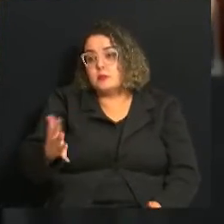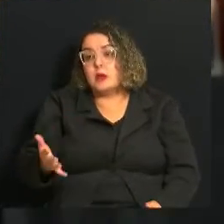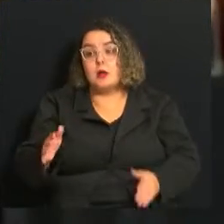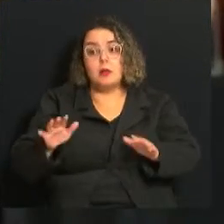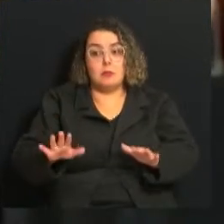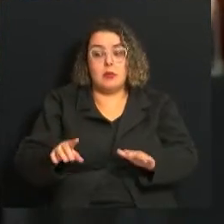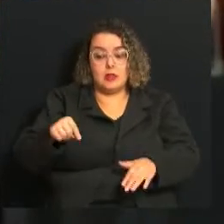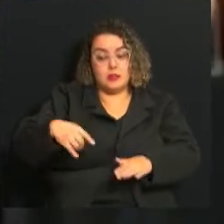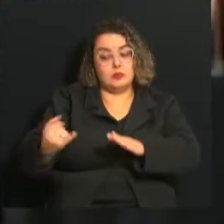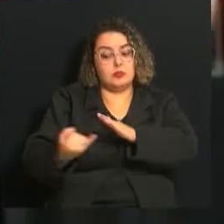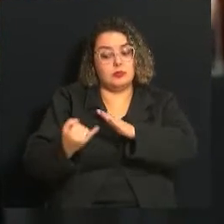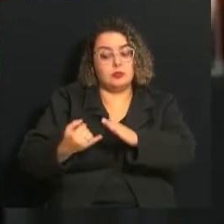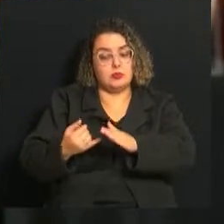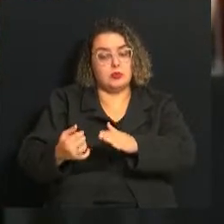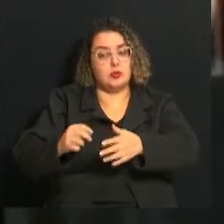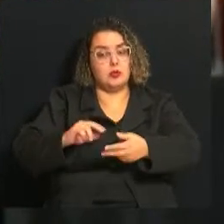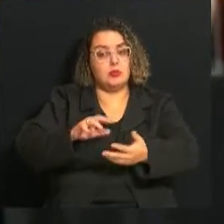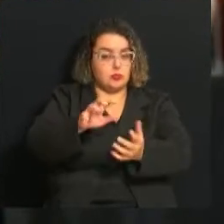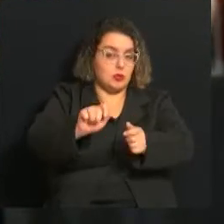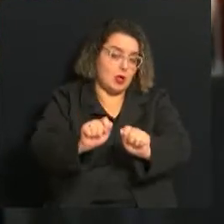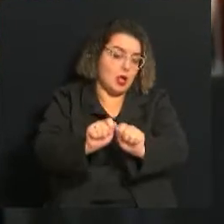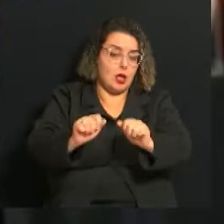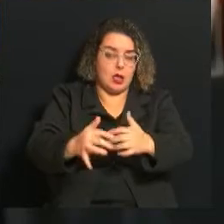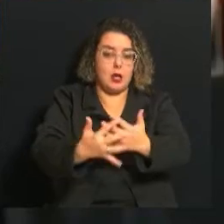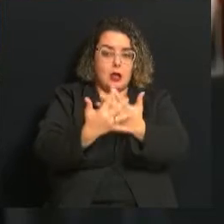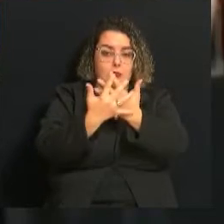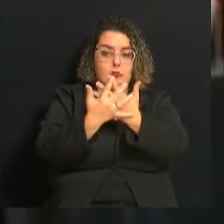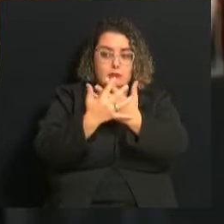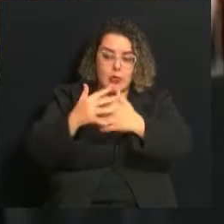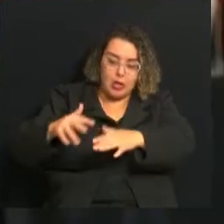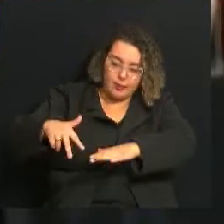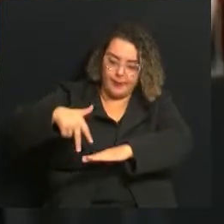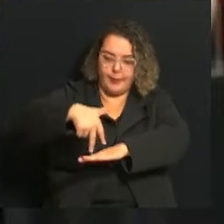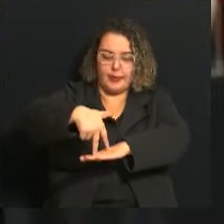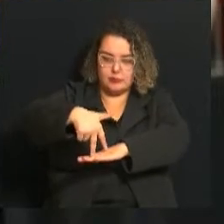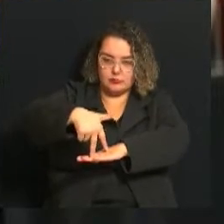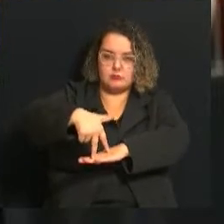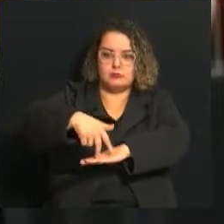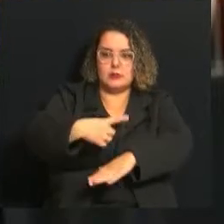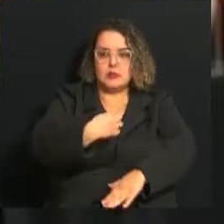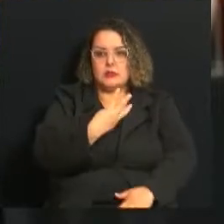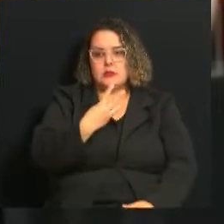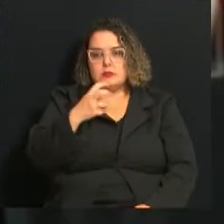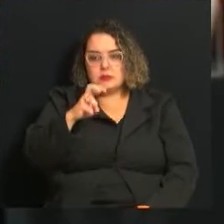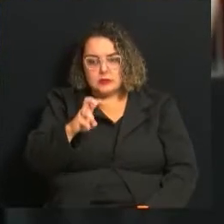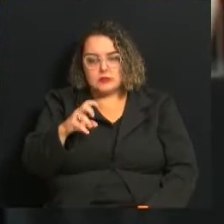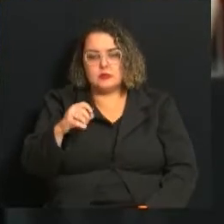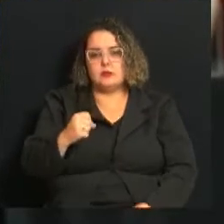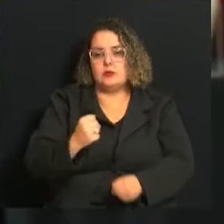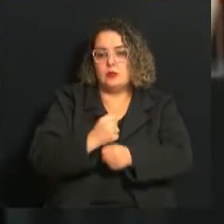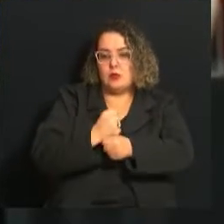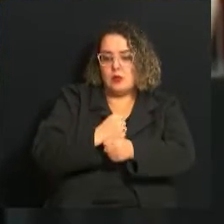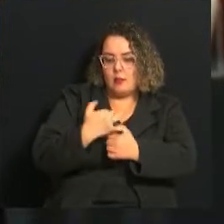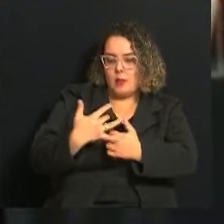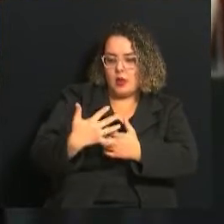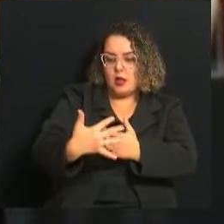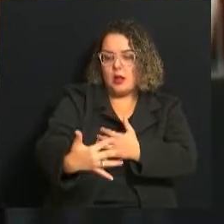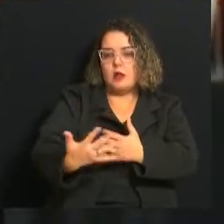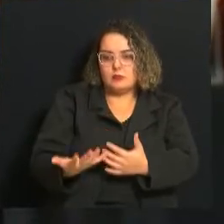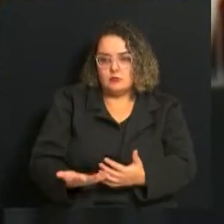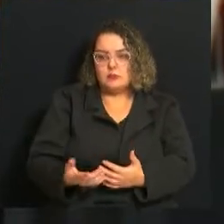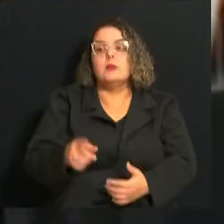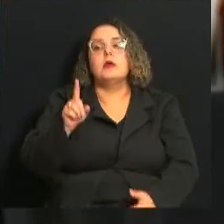Instituto Agronômico ele assumiu o protagonismo desde o início, nesses 135 anos, e ele é, sem dúvida,